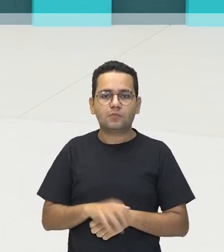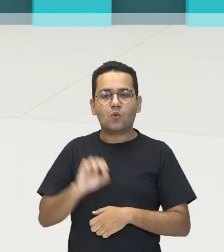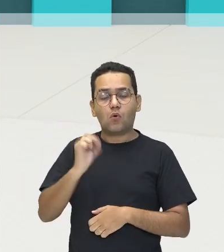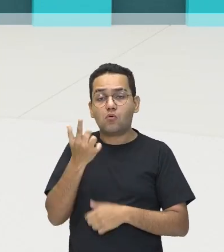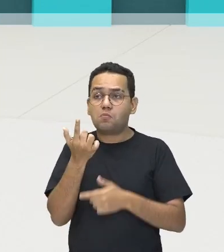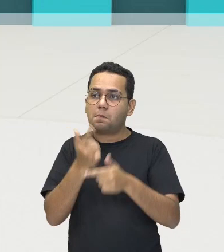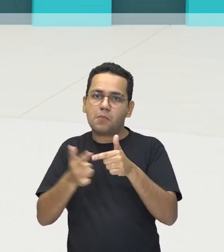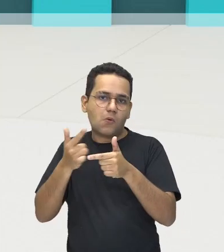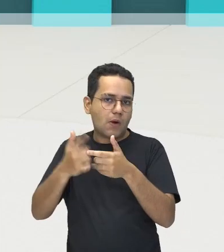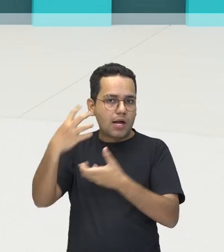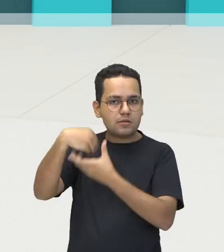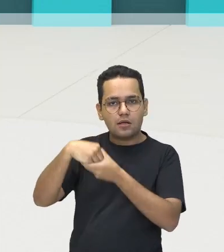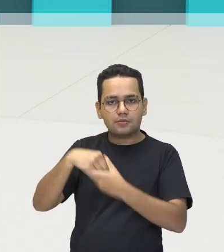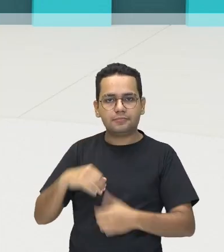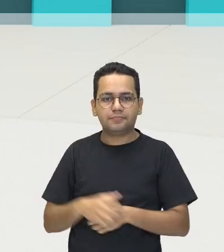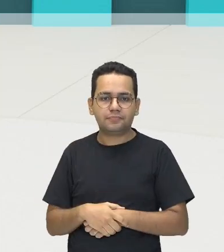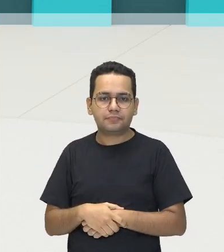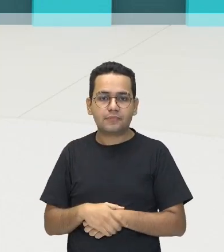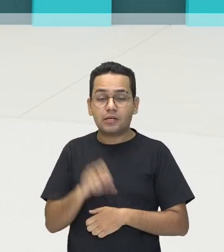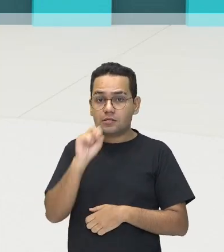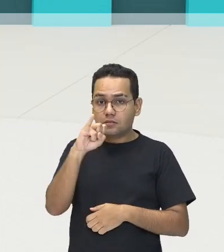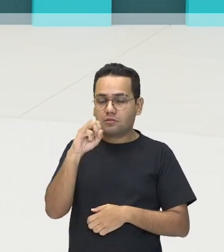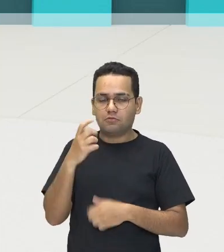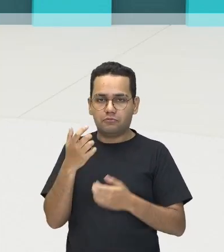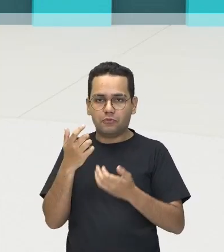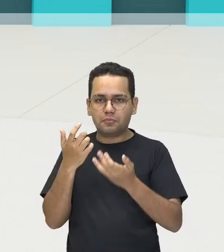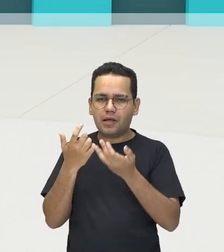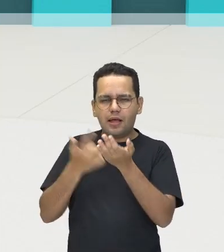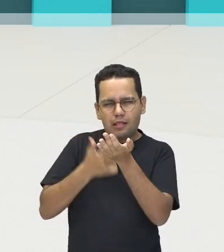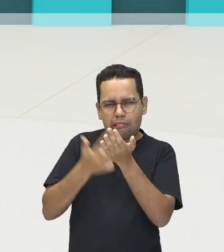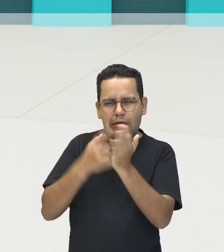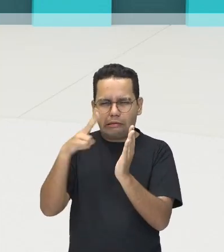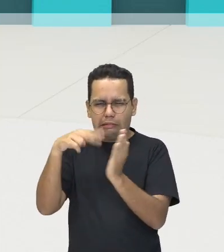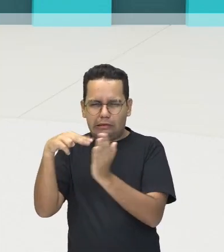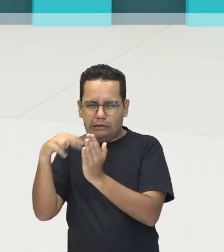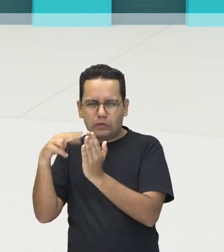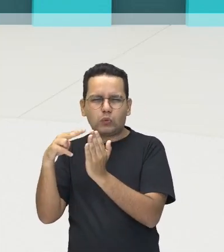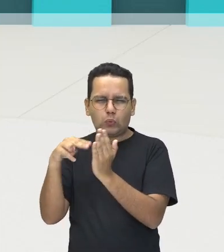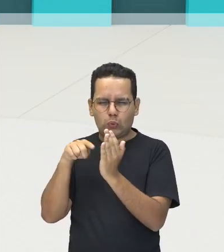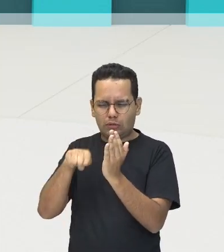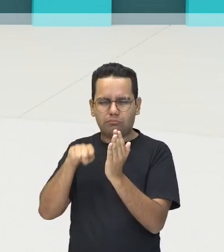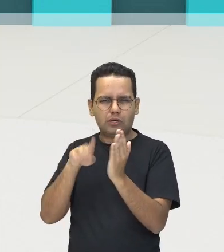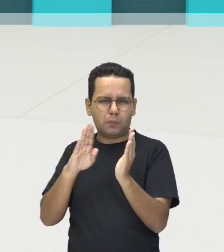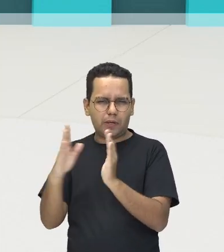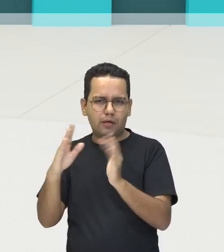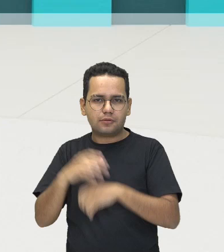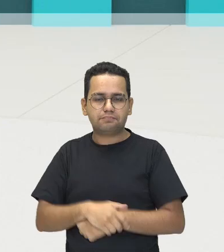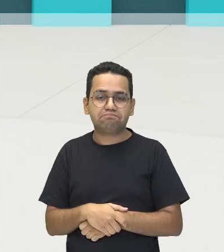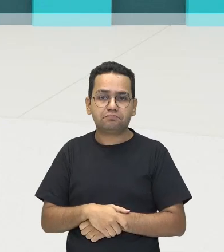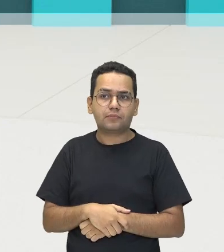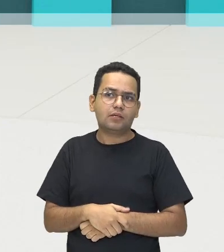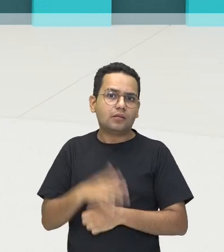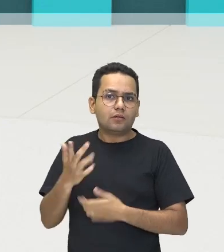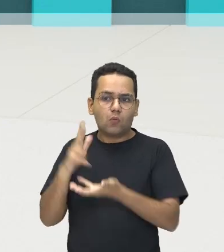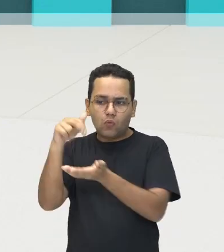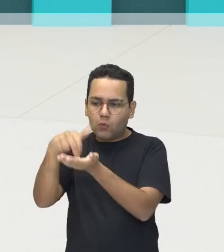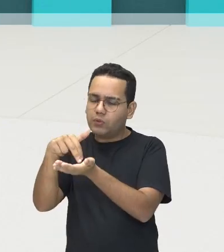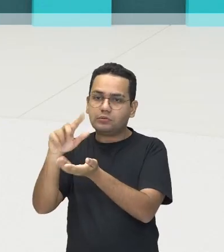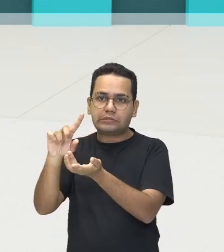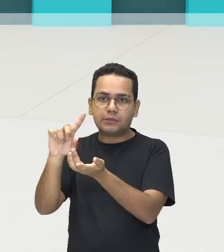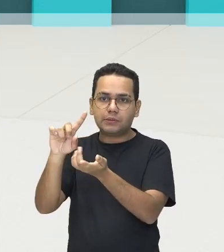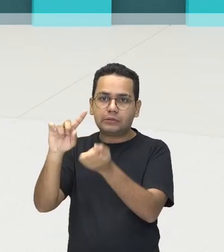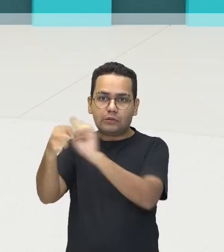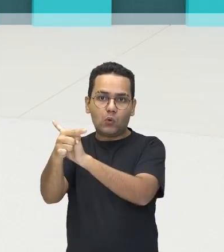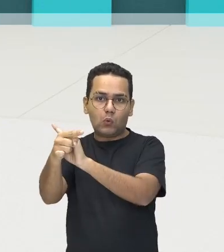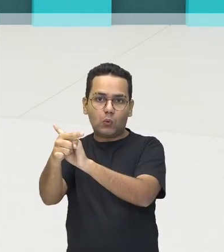pararem para ler os textos do Barroco, vocês vão perceber que o homem sempre está em oposição entre a fé e a razão. Meu Deus, eu fiz